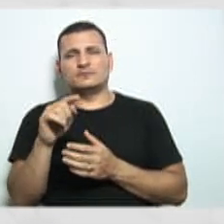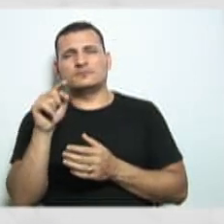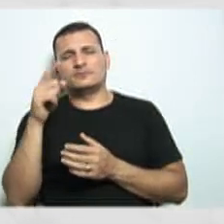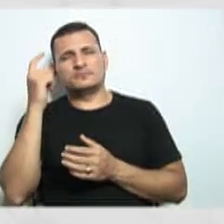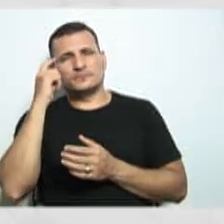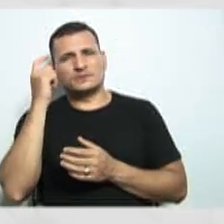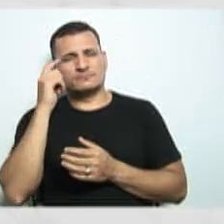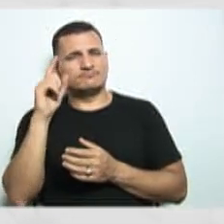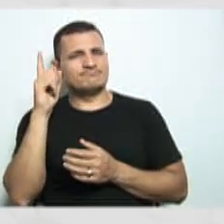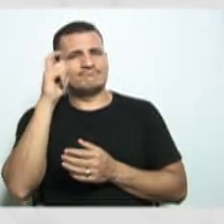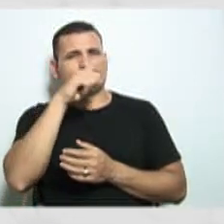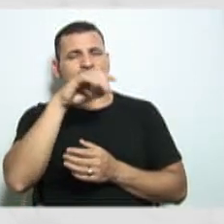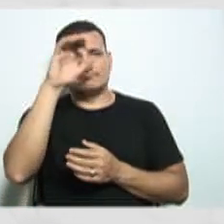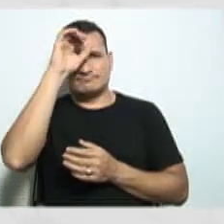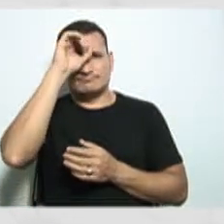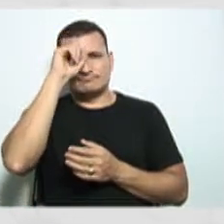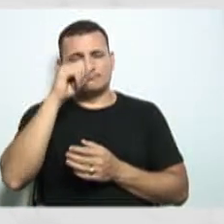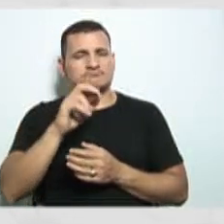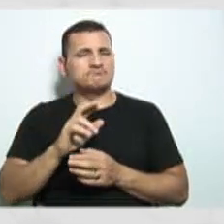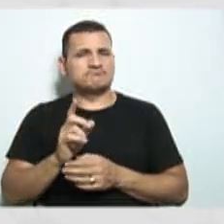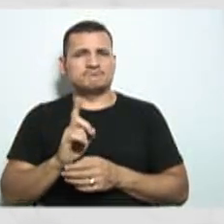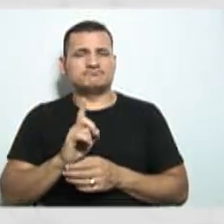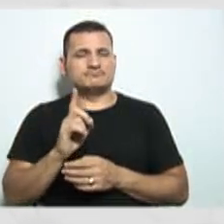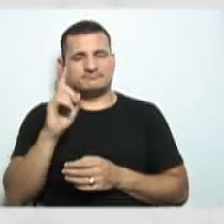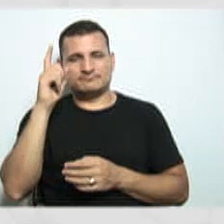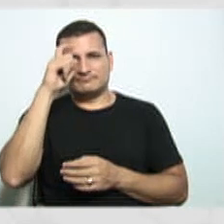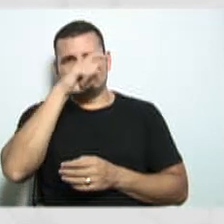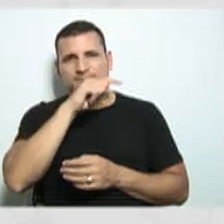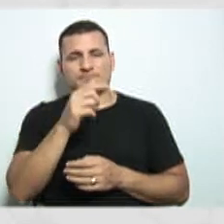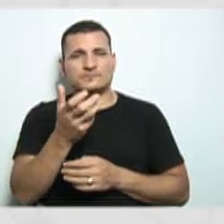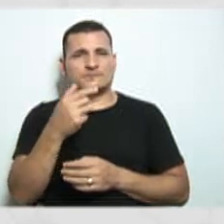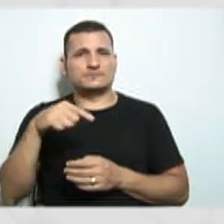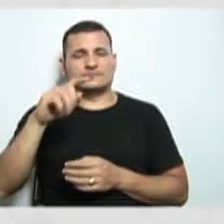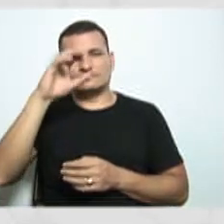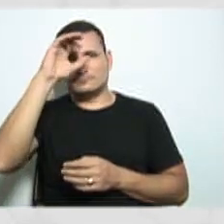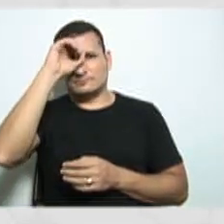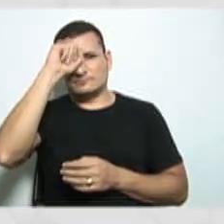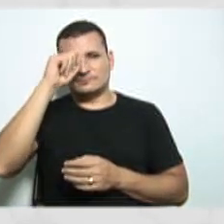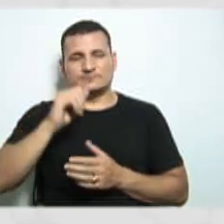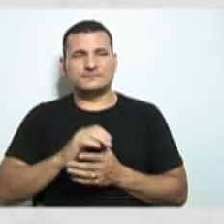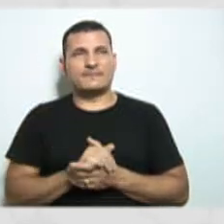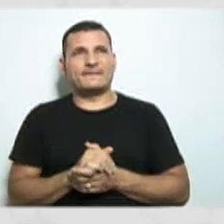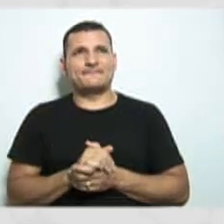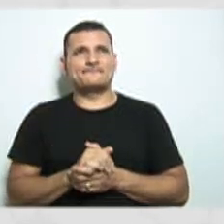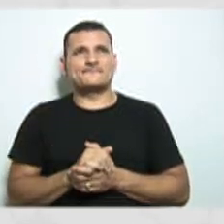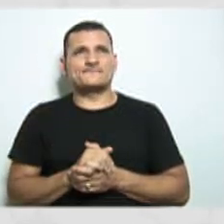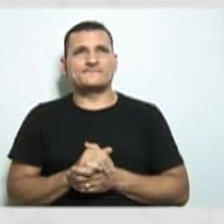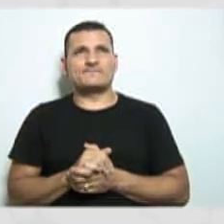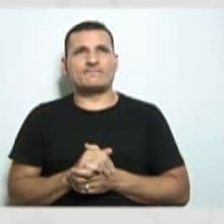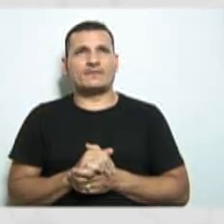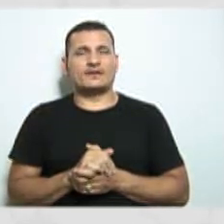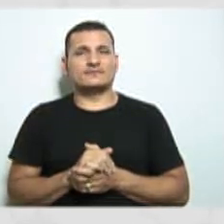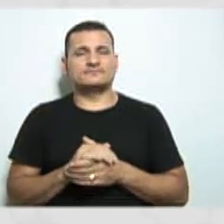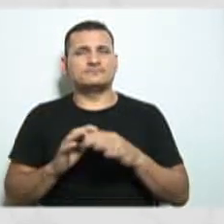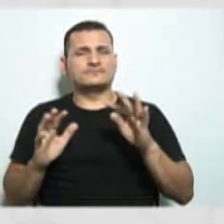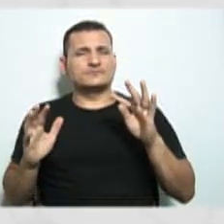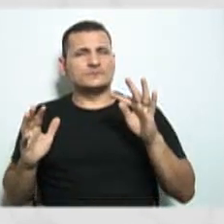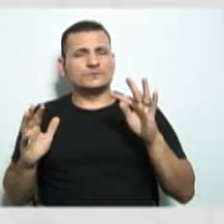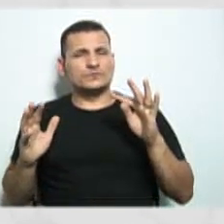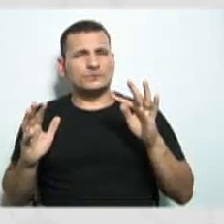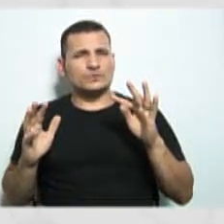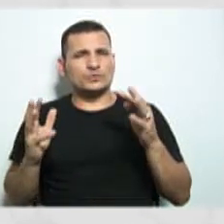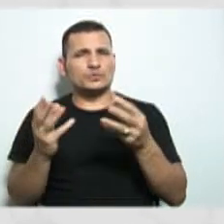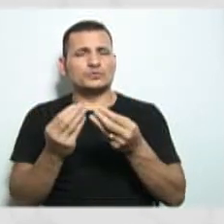muito difícil de aprender ela. Claro que não, meu querido. Eu quero que você aprenda da seguinte forma, né? Tudo aquilo na qual você